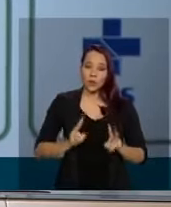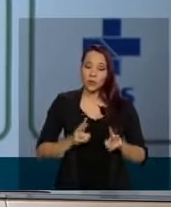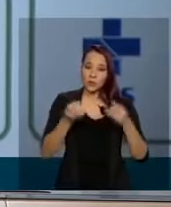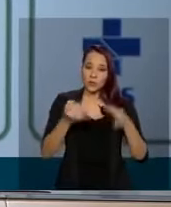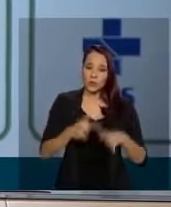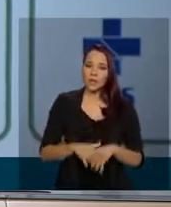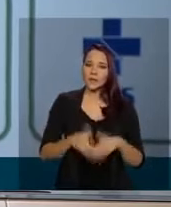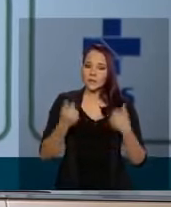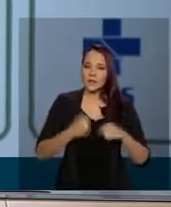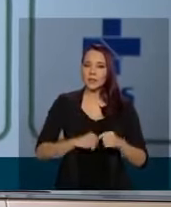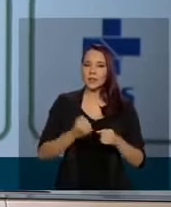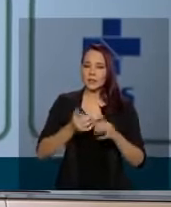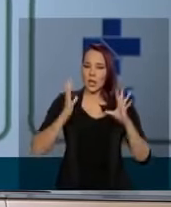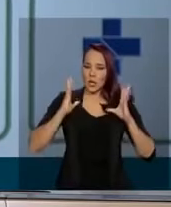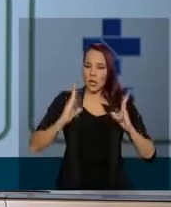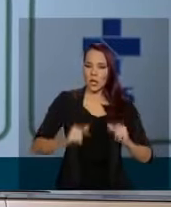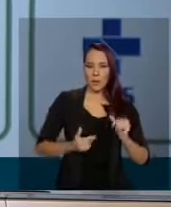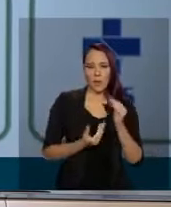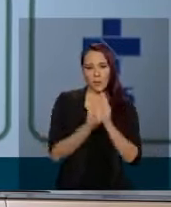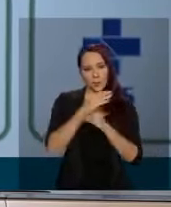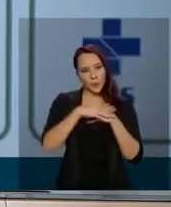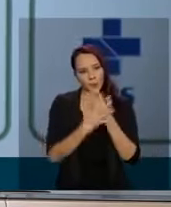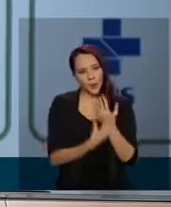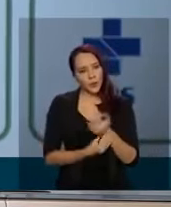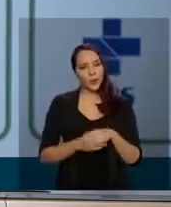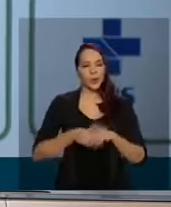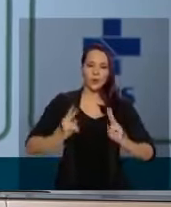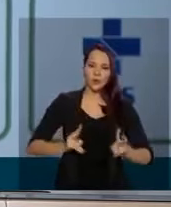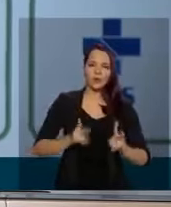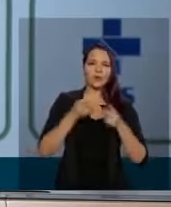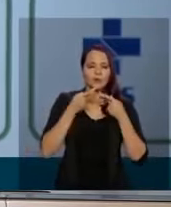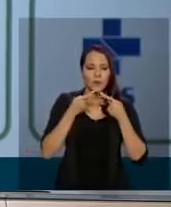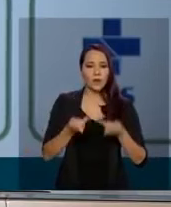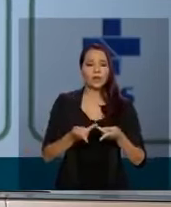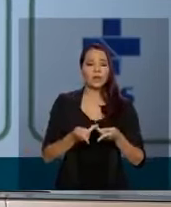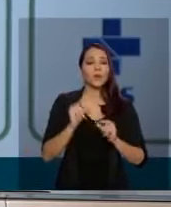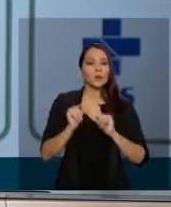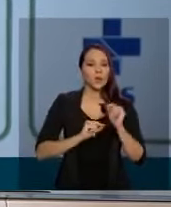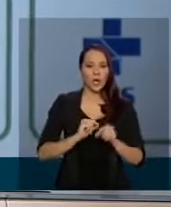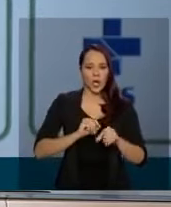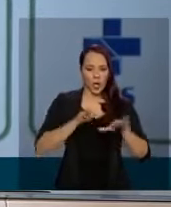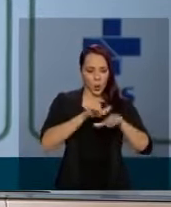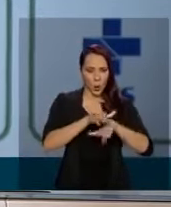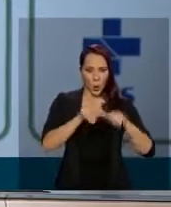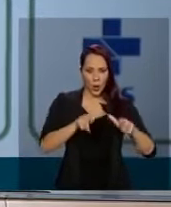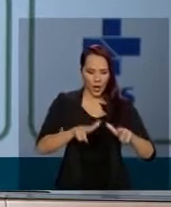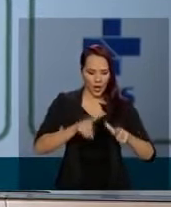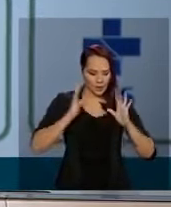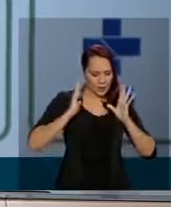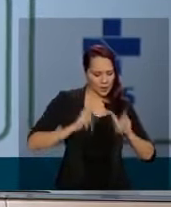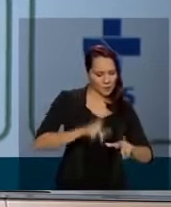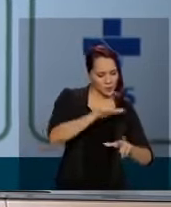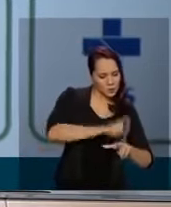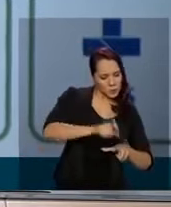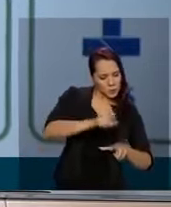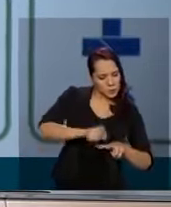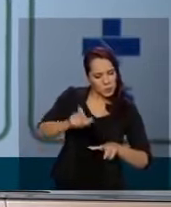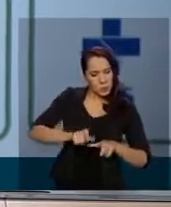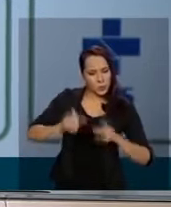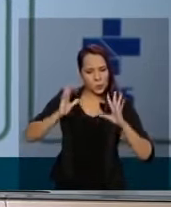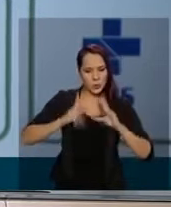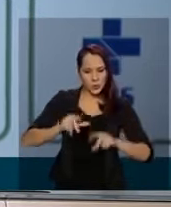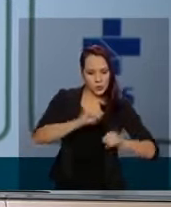que mantenha a higienização das mãos. Continuamos dizendo que higienizem as superfícies. Continuamos dizendo